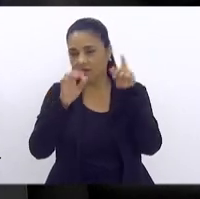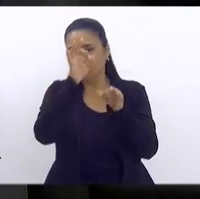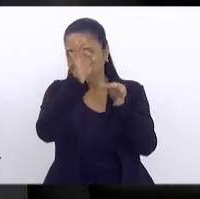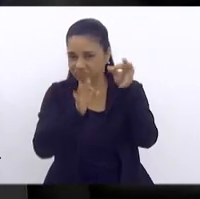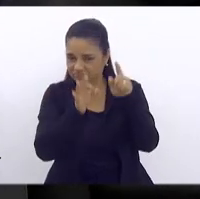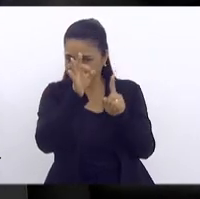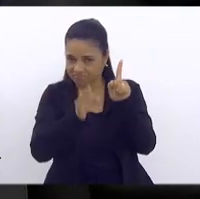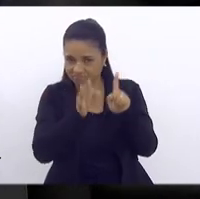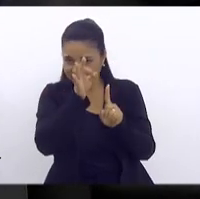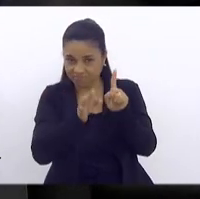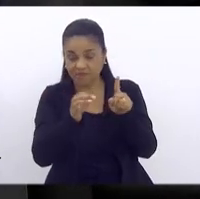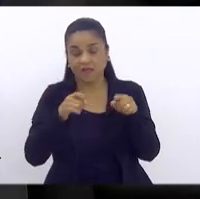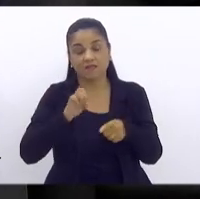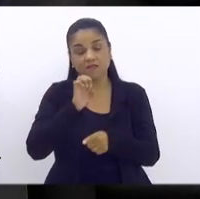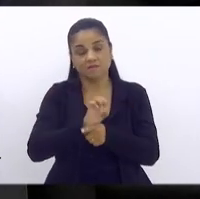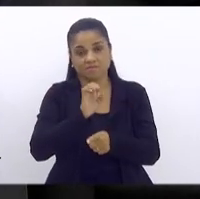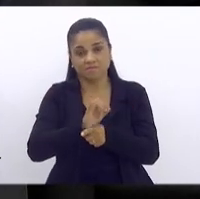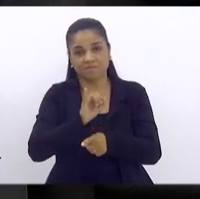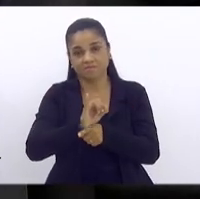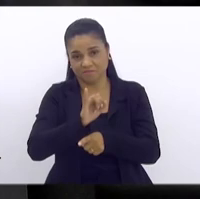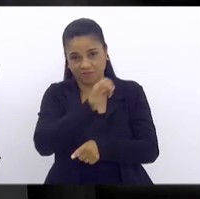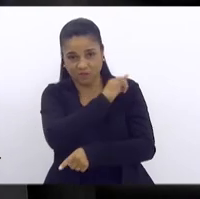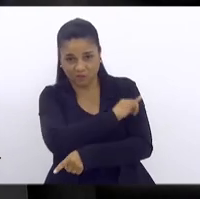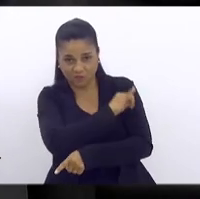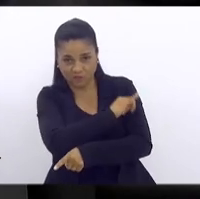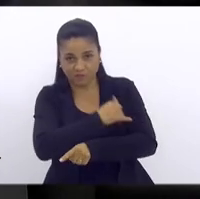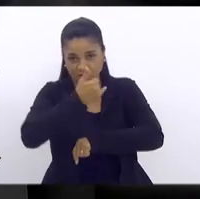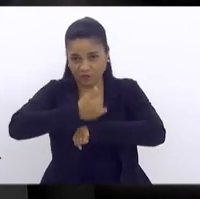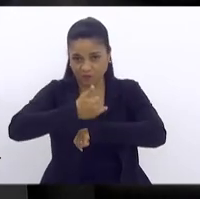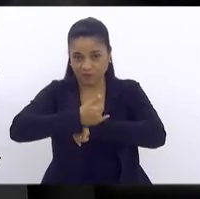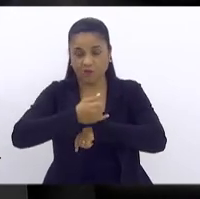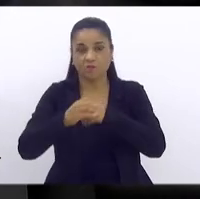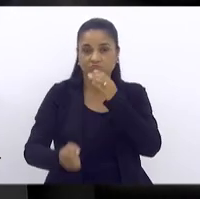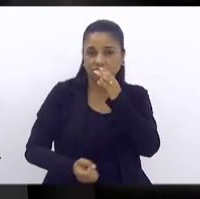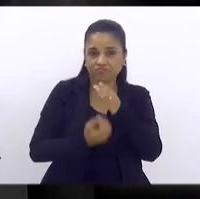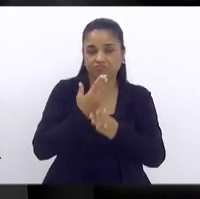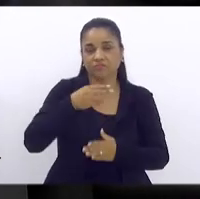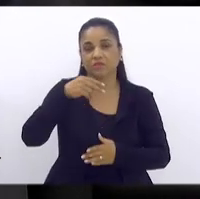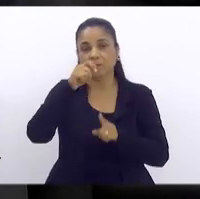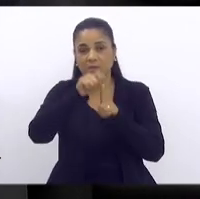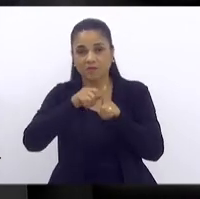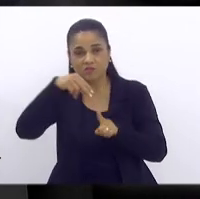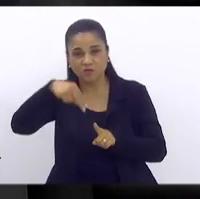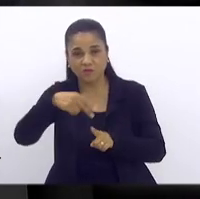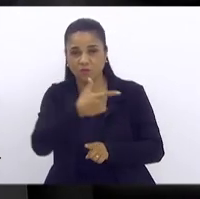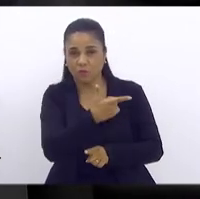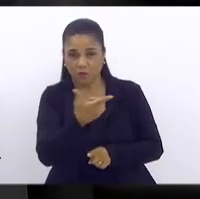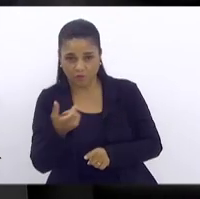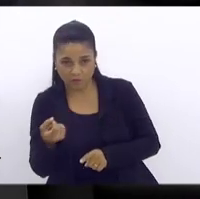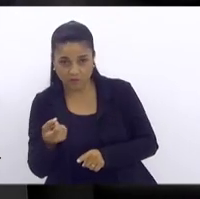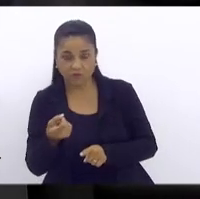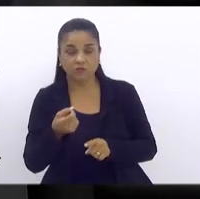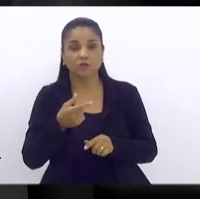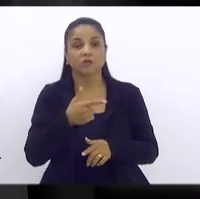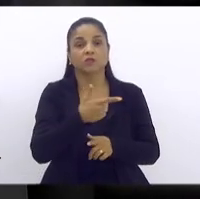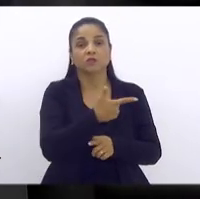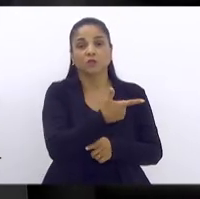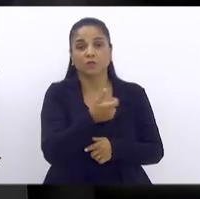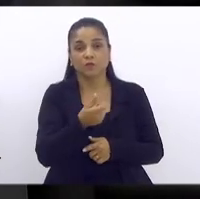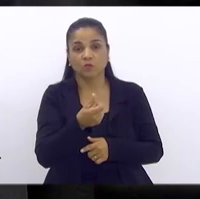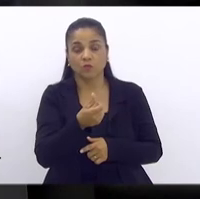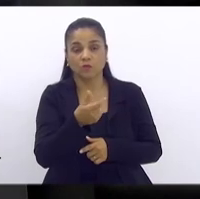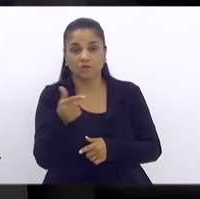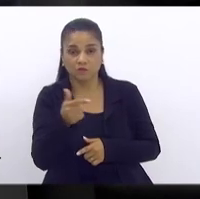aqui na capital do Rio, no Rio. Então a gente conseguiu implantar em novembro de 2020, em 2022 ele foi expandido para